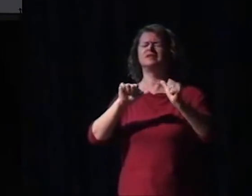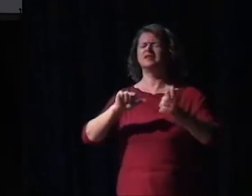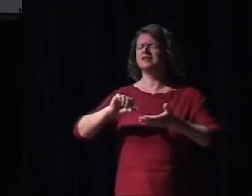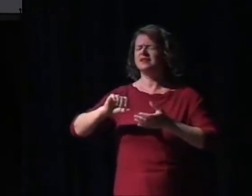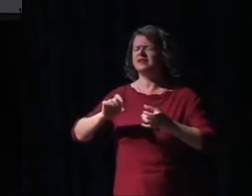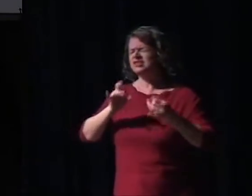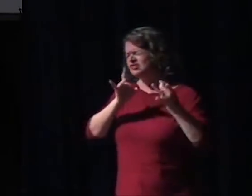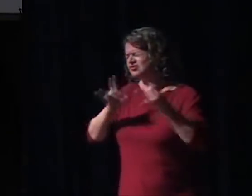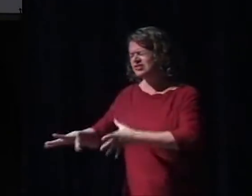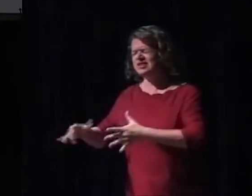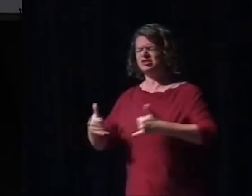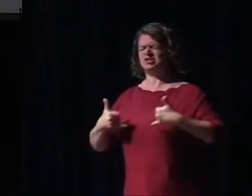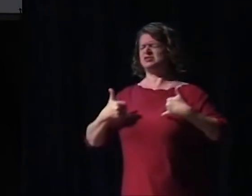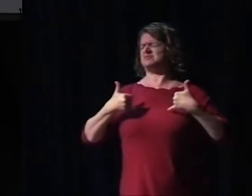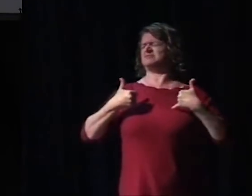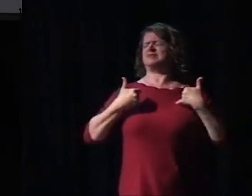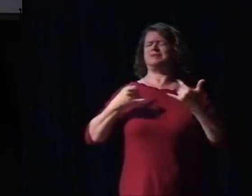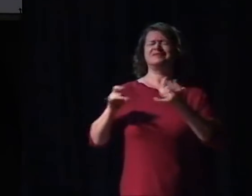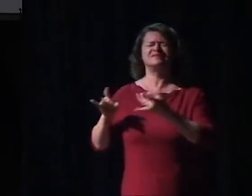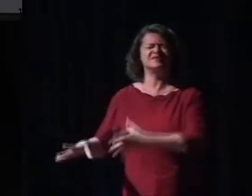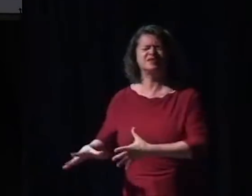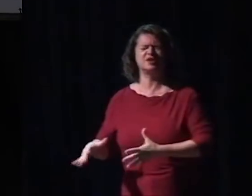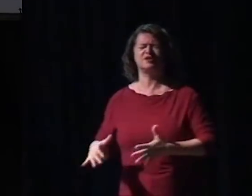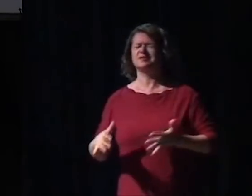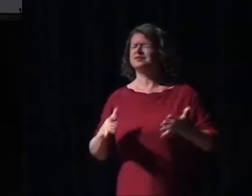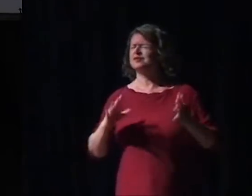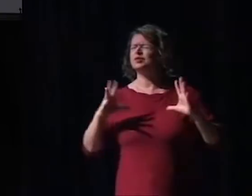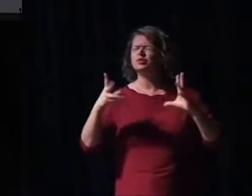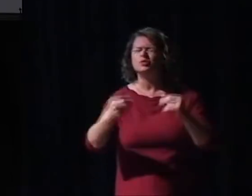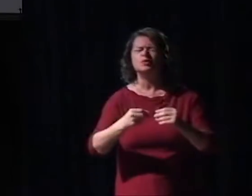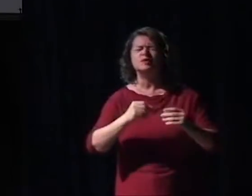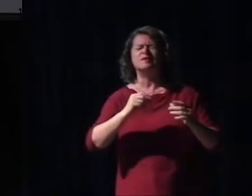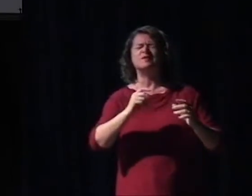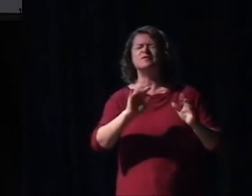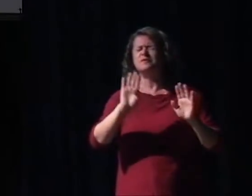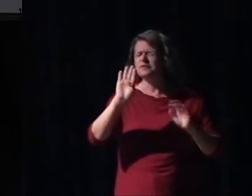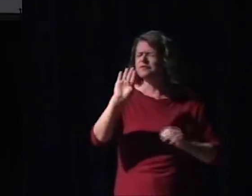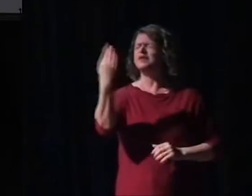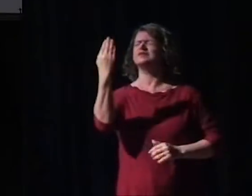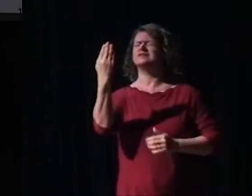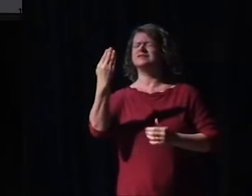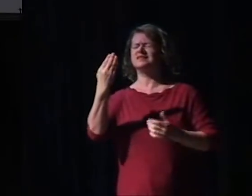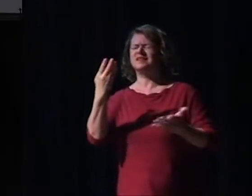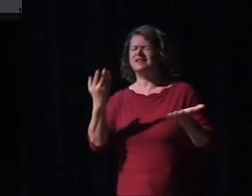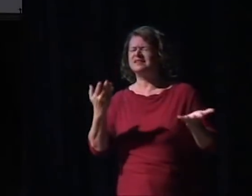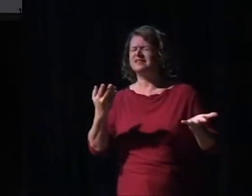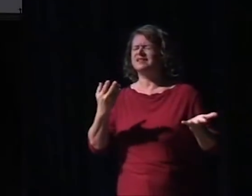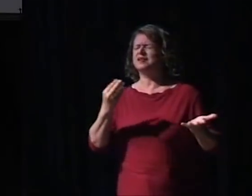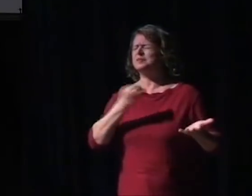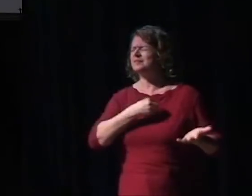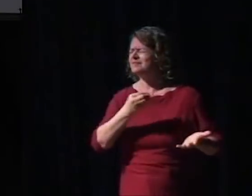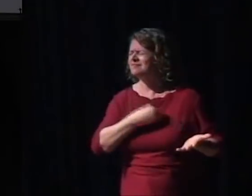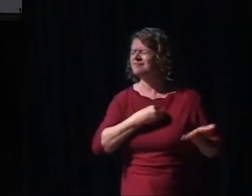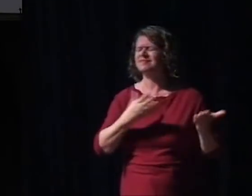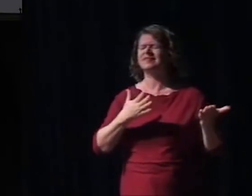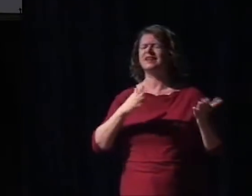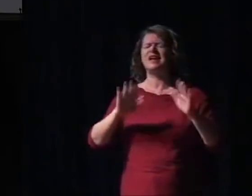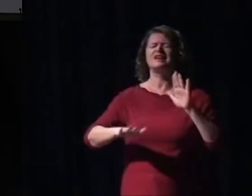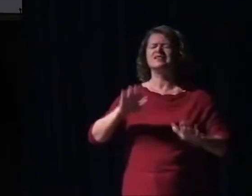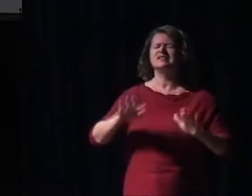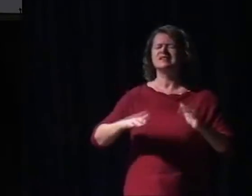todo orgulho, tira de nós toda a ideia falsa de que uma vocação, um chamado